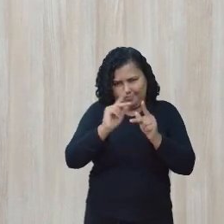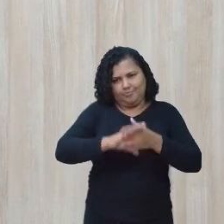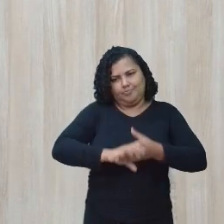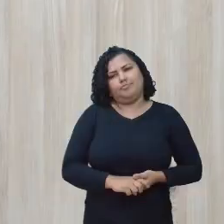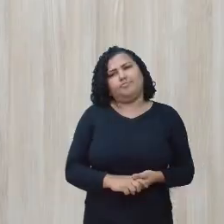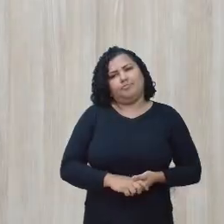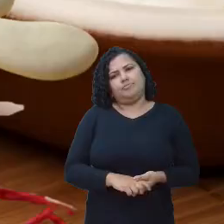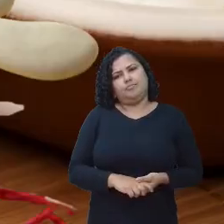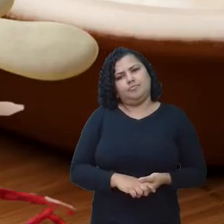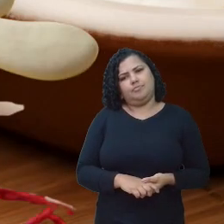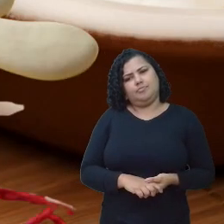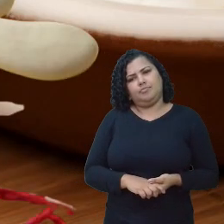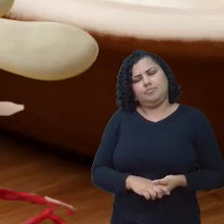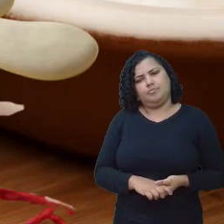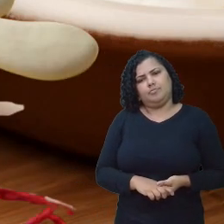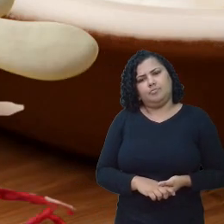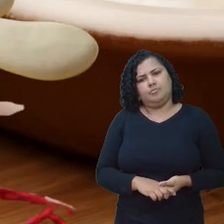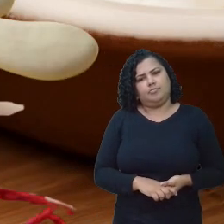lá.